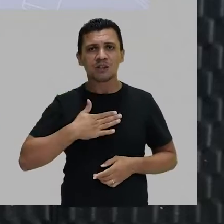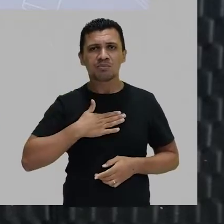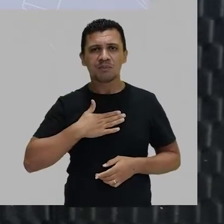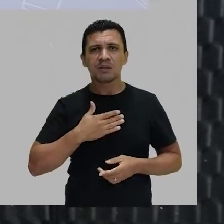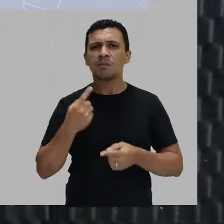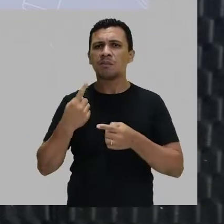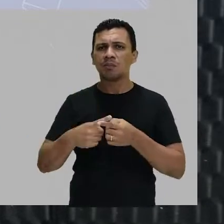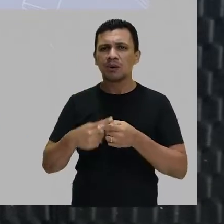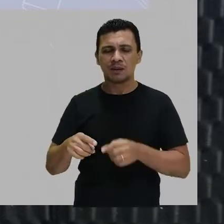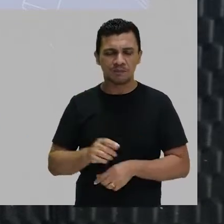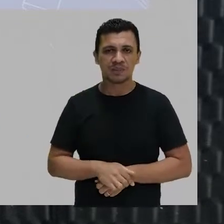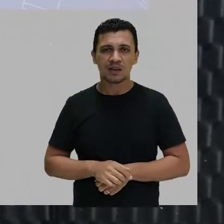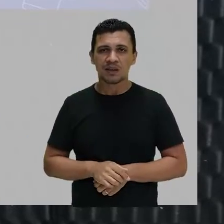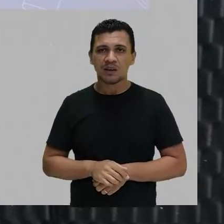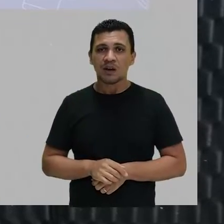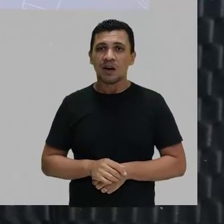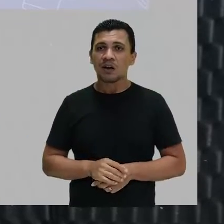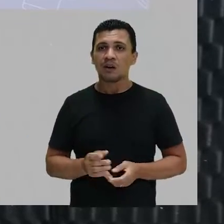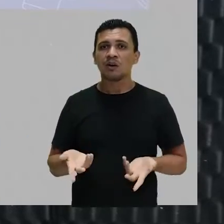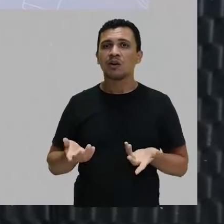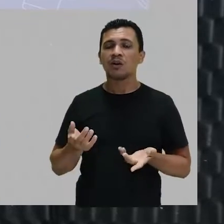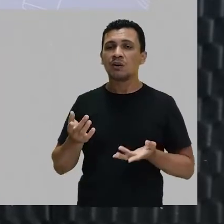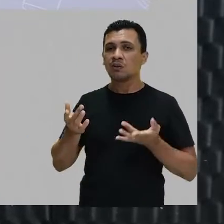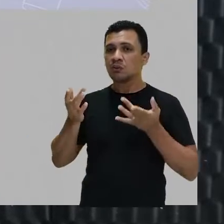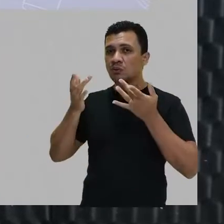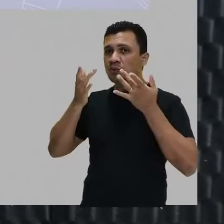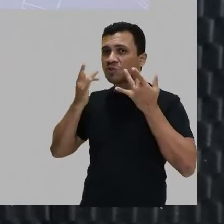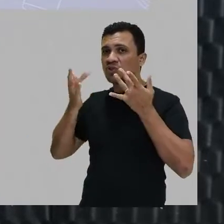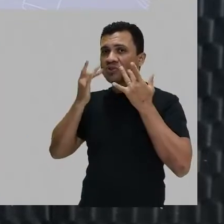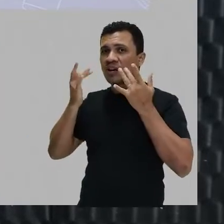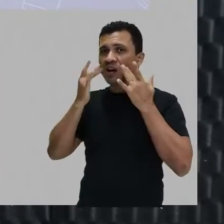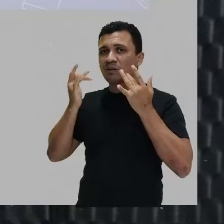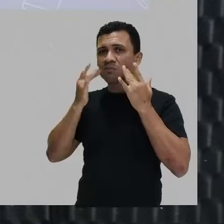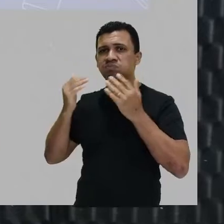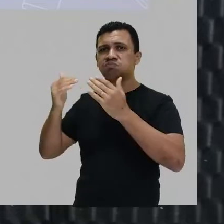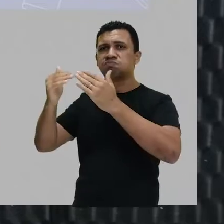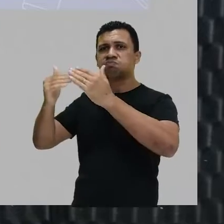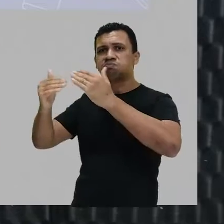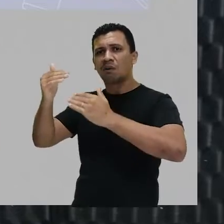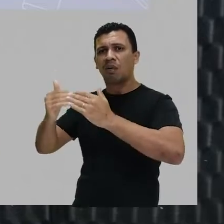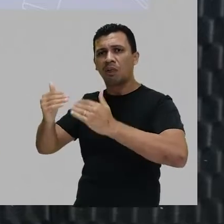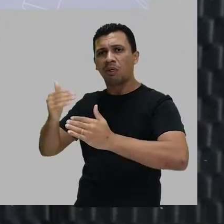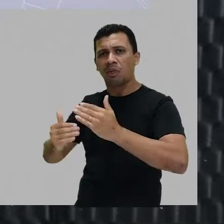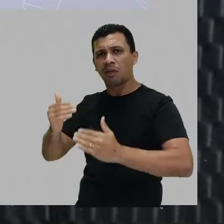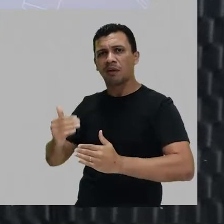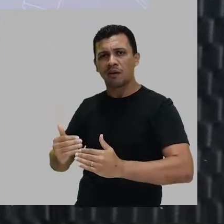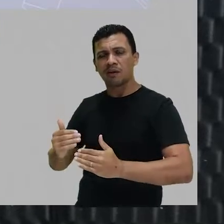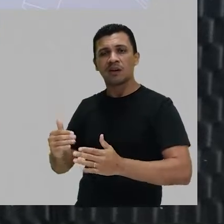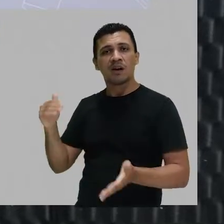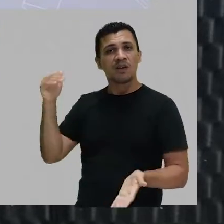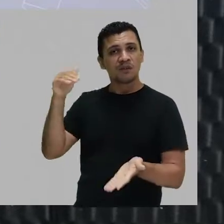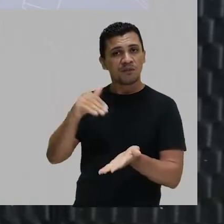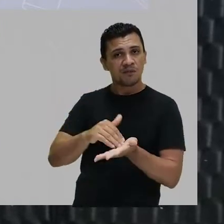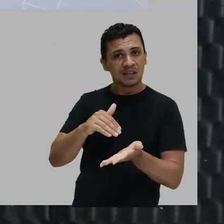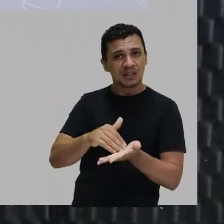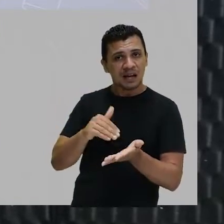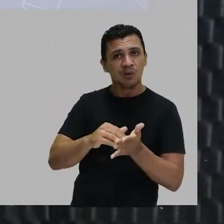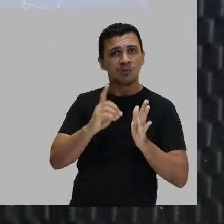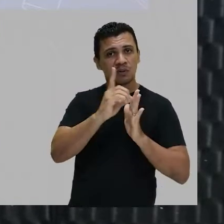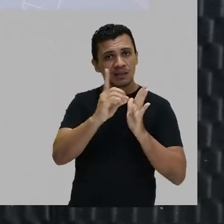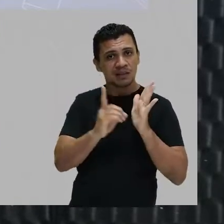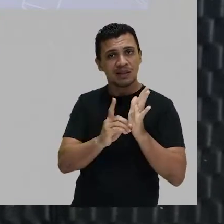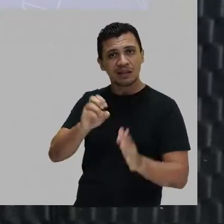que após o golpe militar, o teatro fez assim, ó, uma queda. Por quê? Porque no final dos anos 80, já estou adiantando para que você